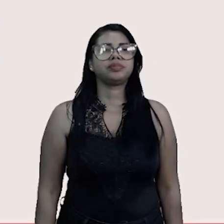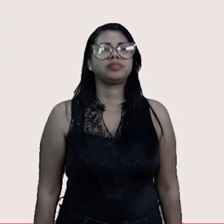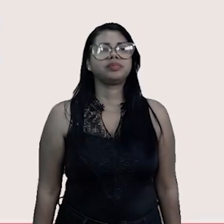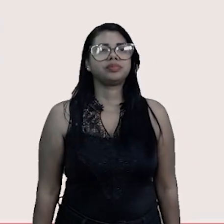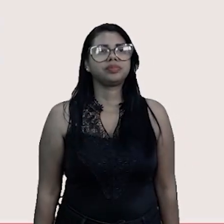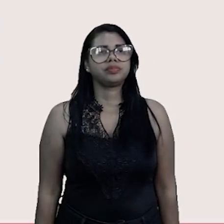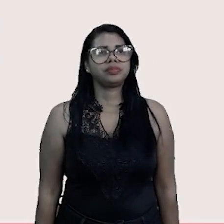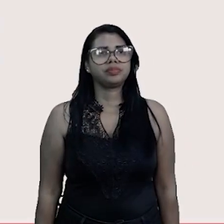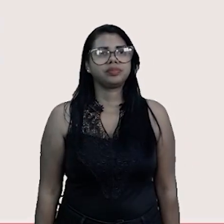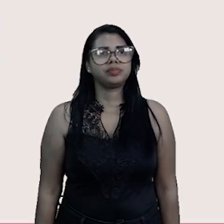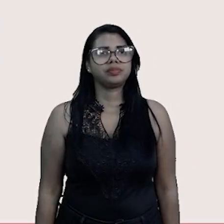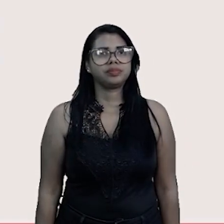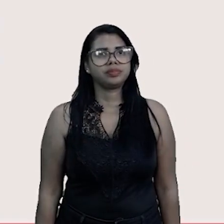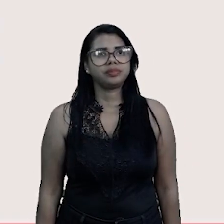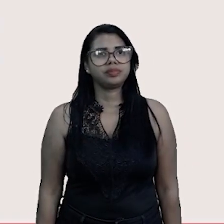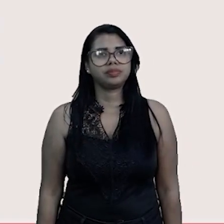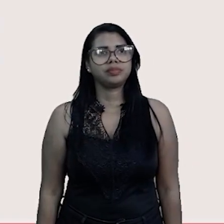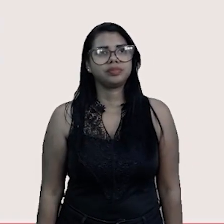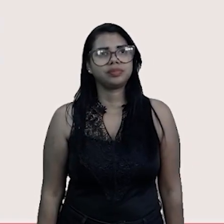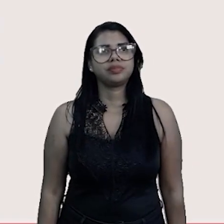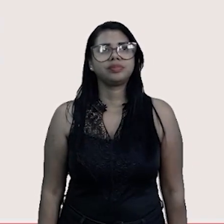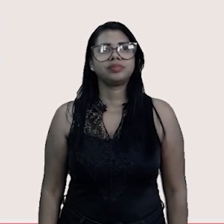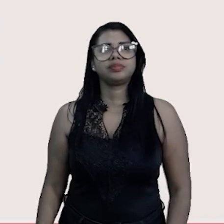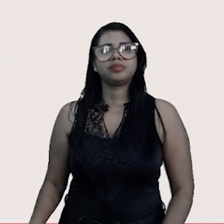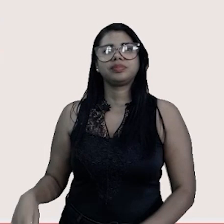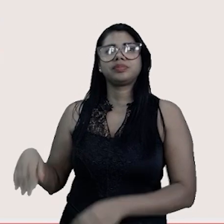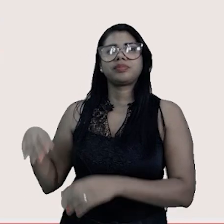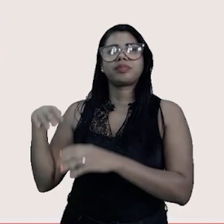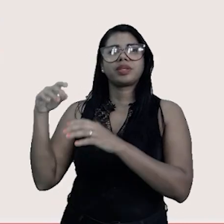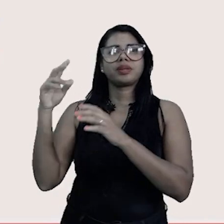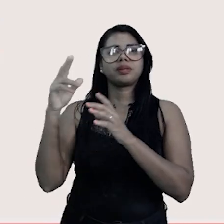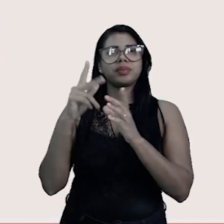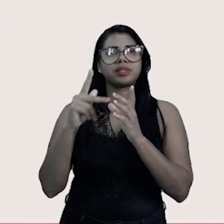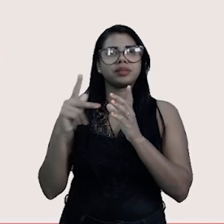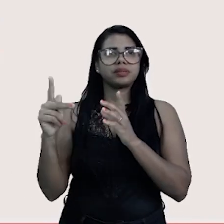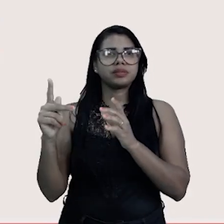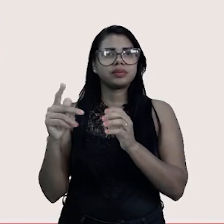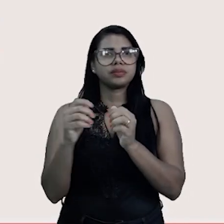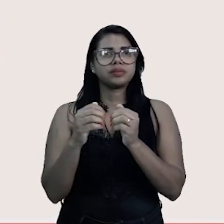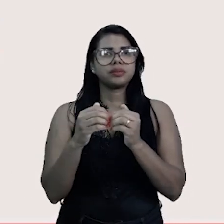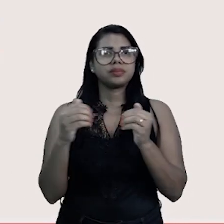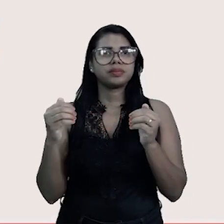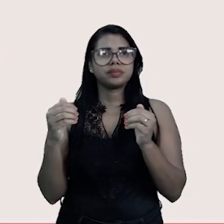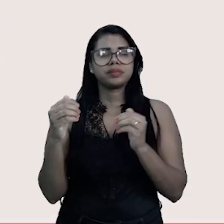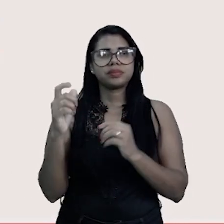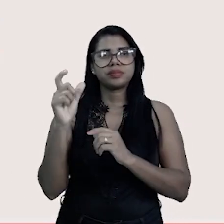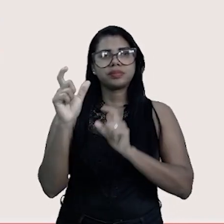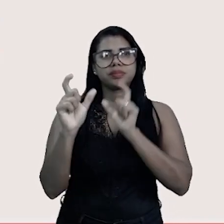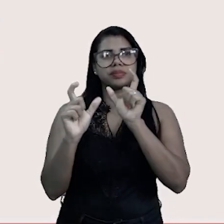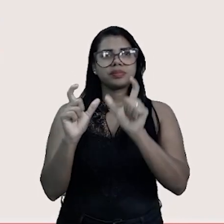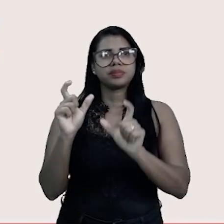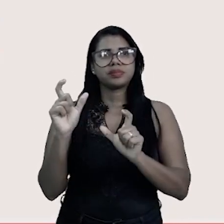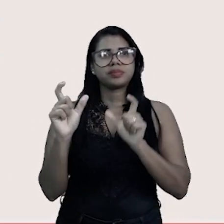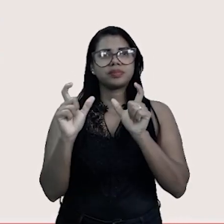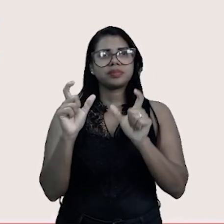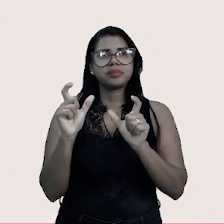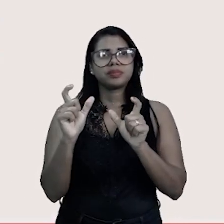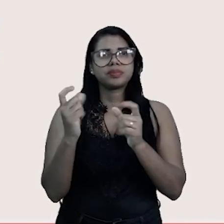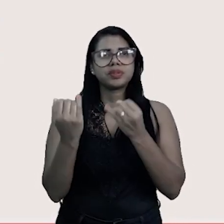aí, meu amigo Robertão. Olha aí. Paranomásia consiste na aproximação de palavras, sons